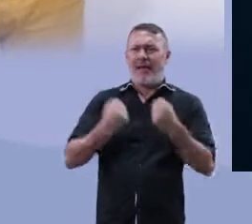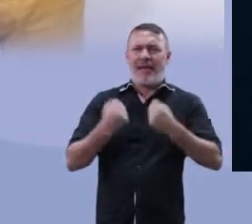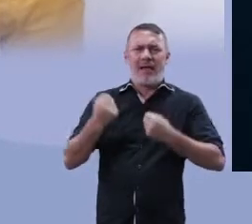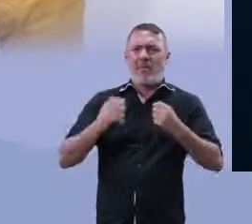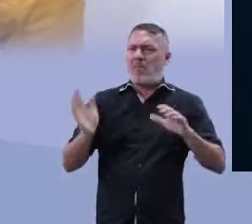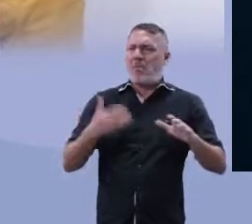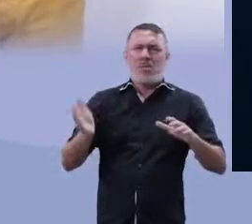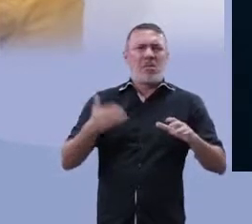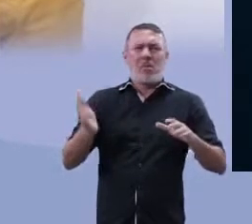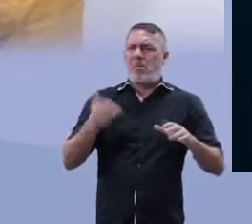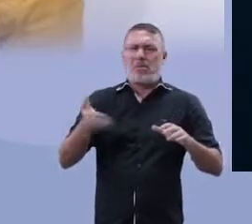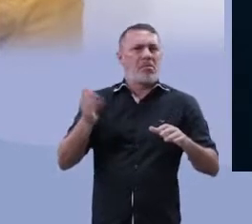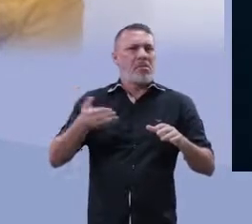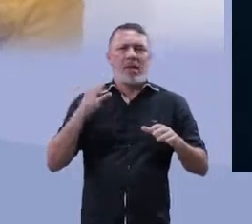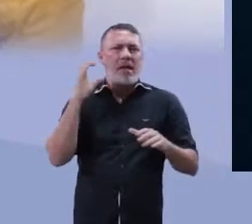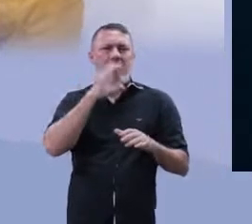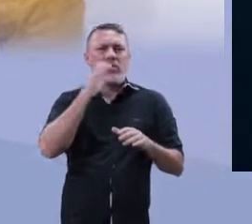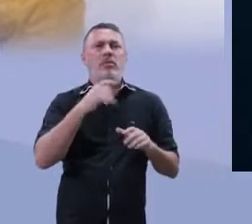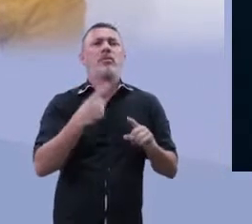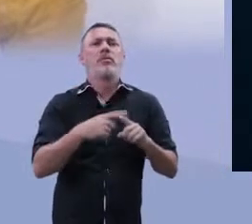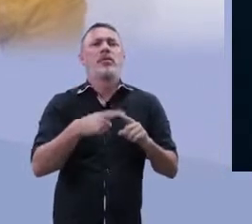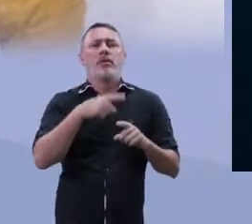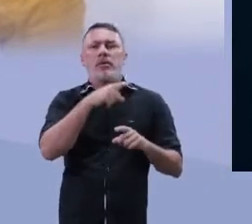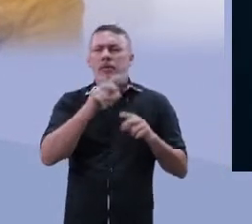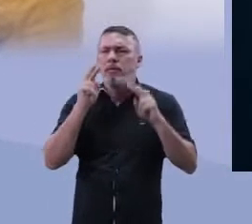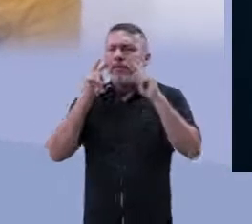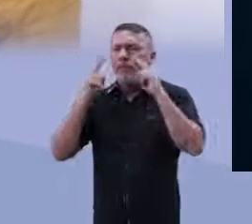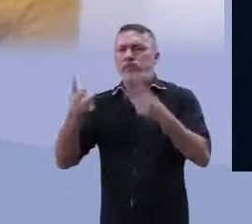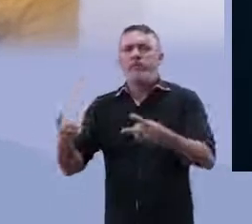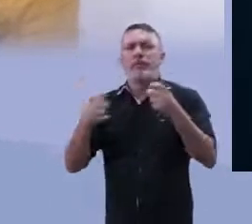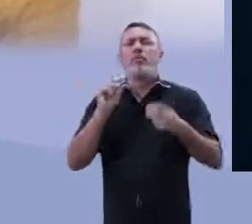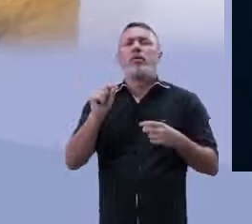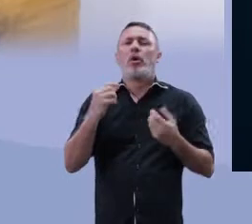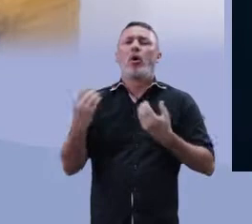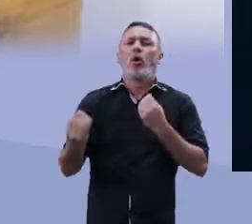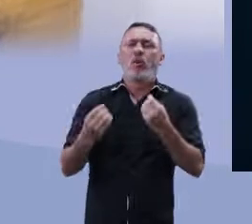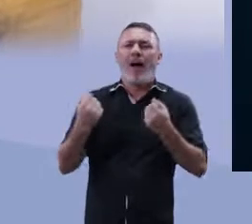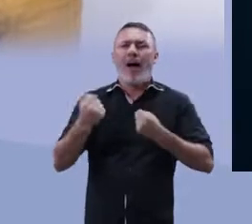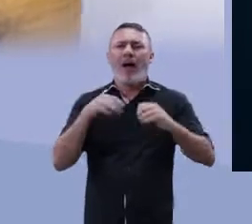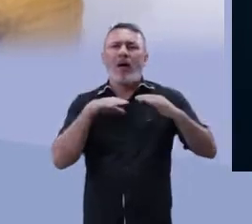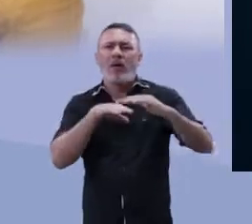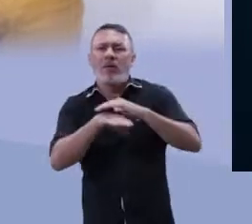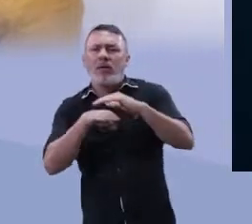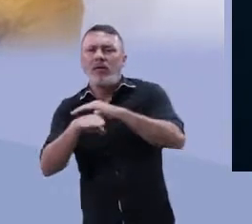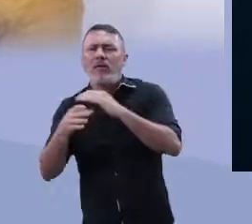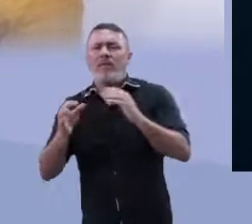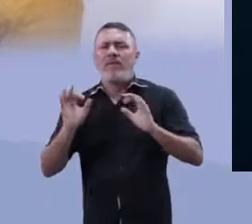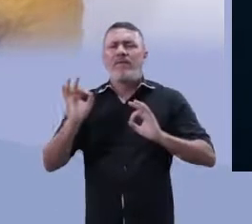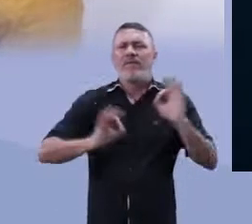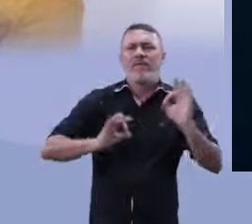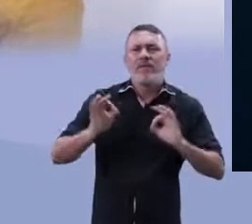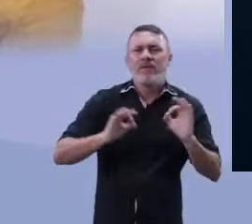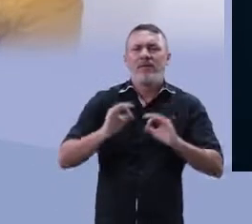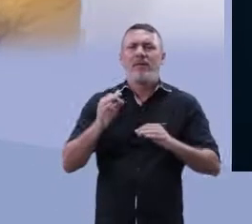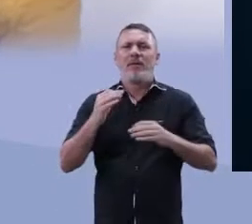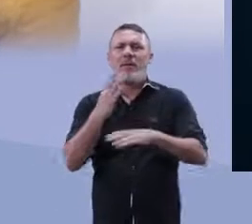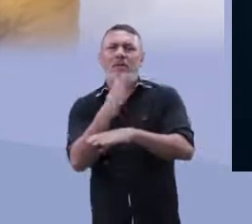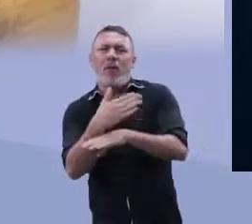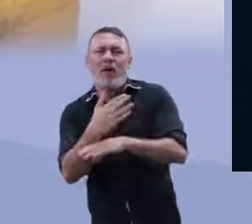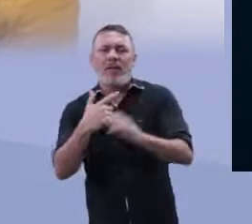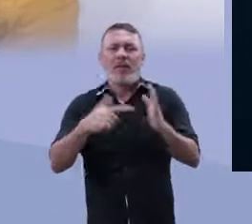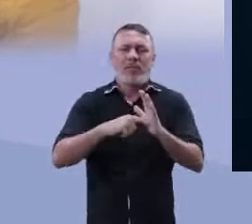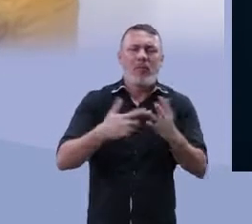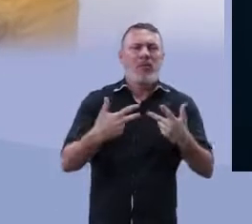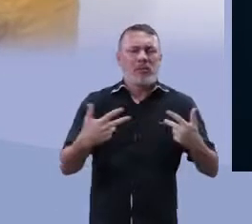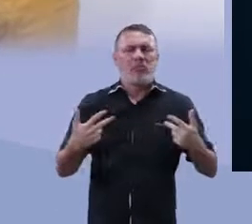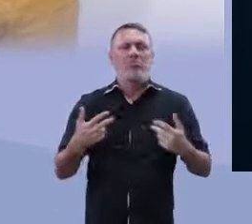ainda sido desenvolvidas as estufas de pintura para os automóveis. Mas ele tem uma célebre frase que ele fala o seguinte, na época